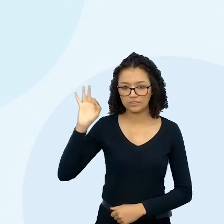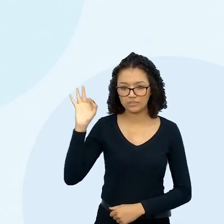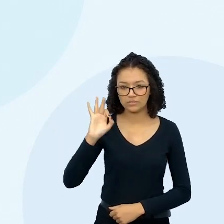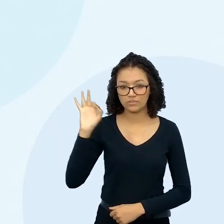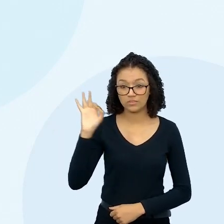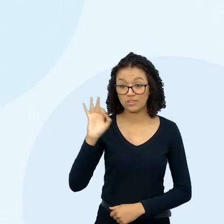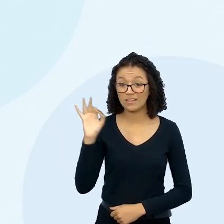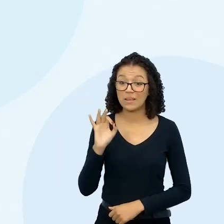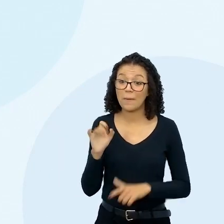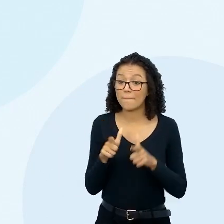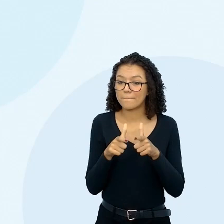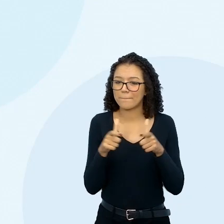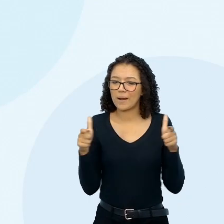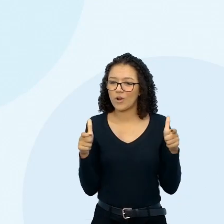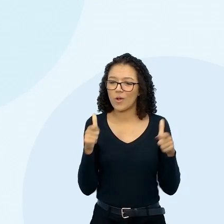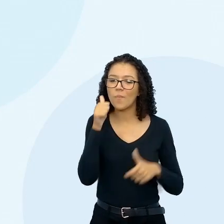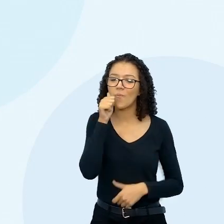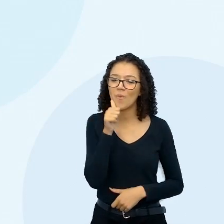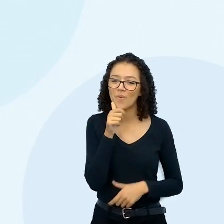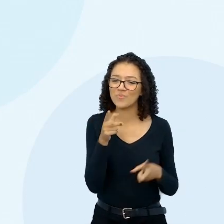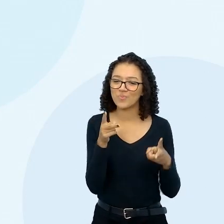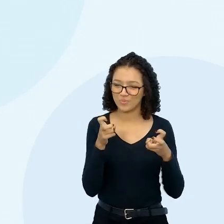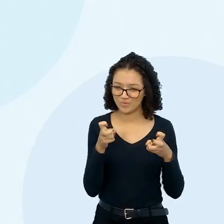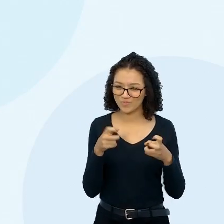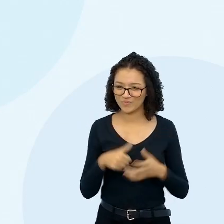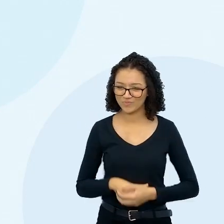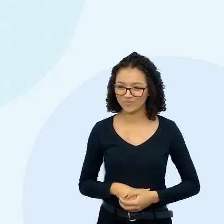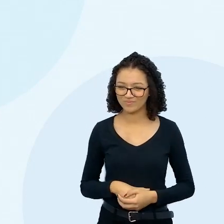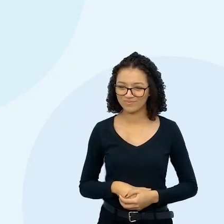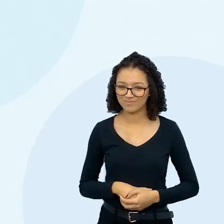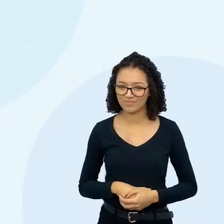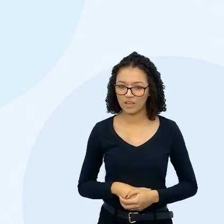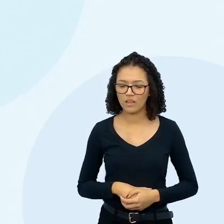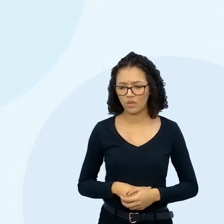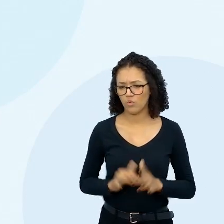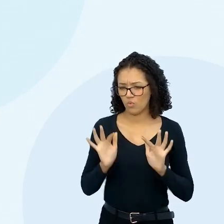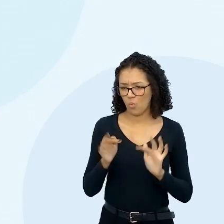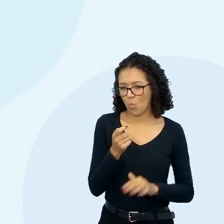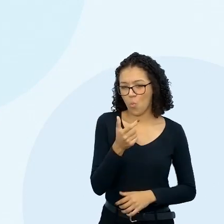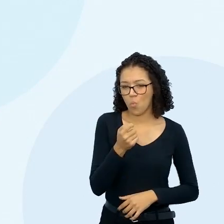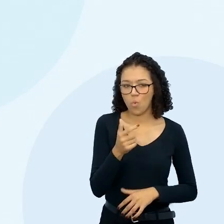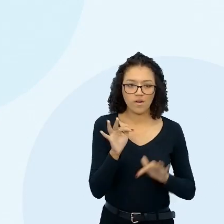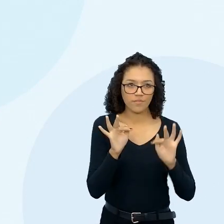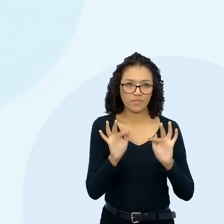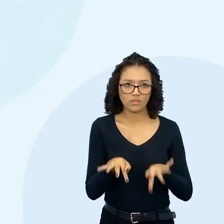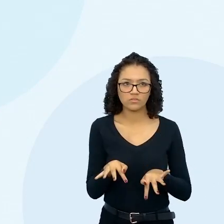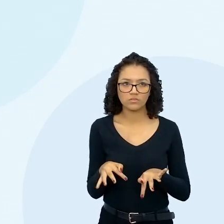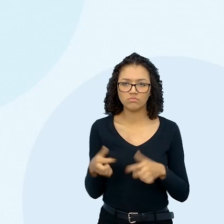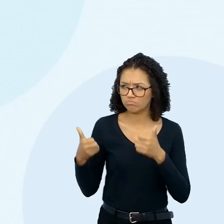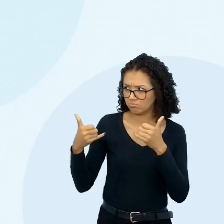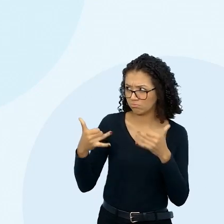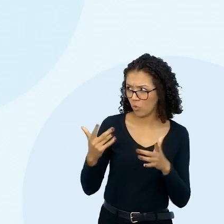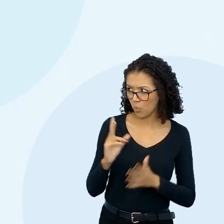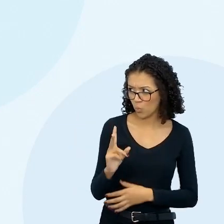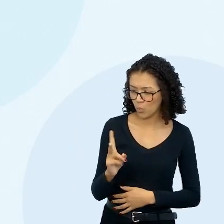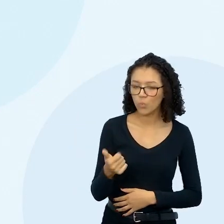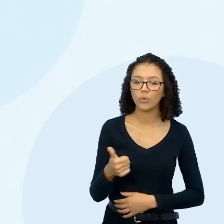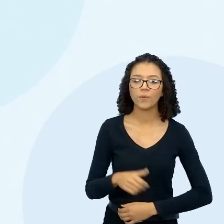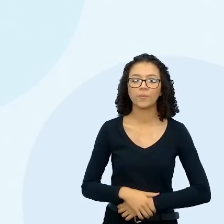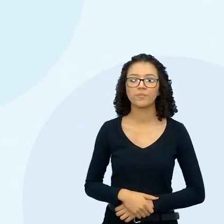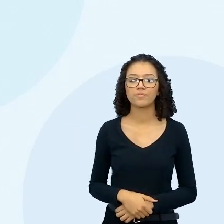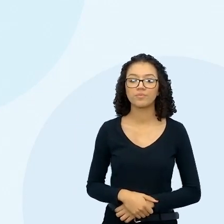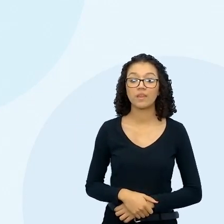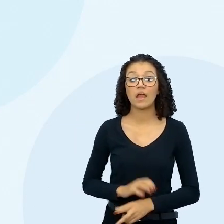feminino. Sim. E aí acho que a gente já vai terminando, aí você fala dos dados e aí a Silvana tem uma consideração. Isso, aí a gente tem esse outro gráfico